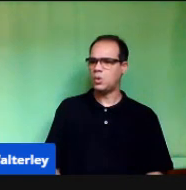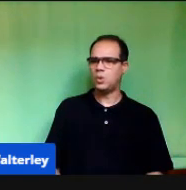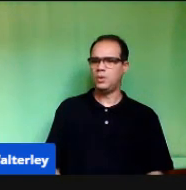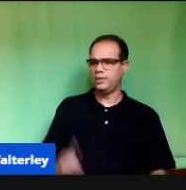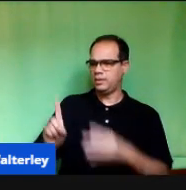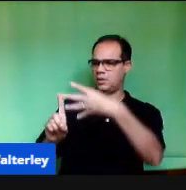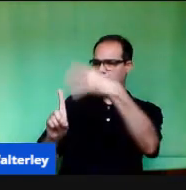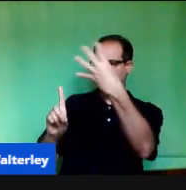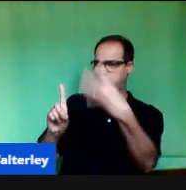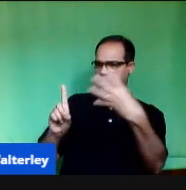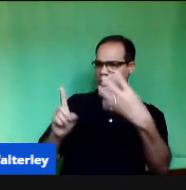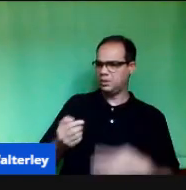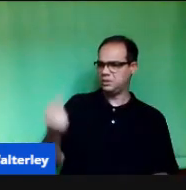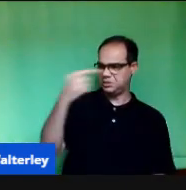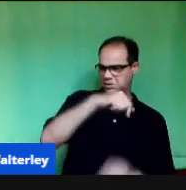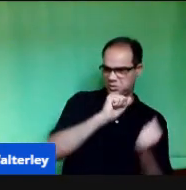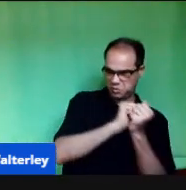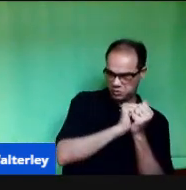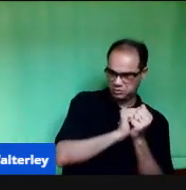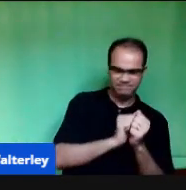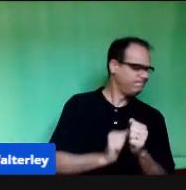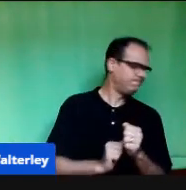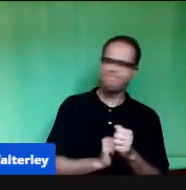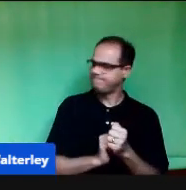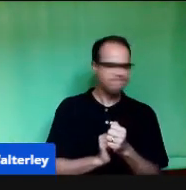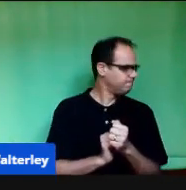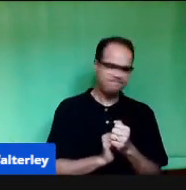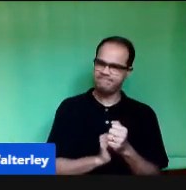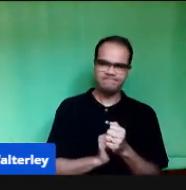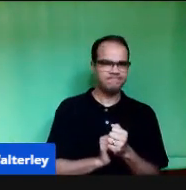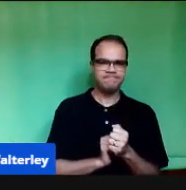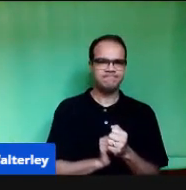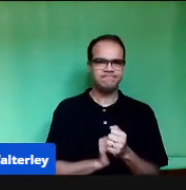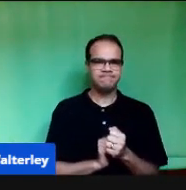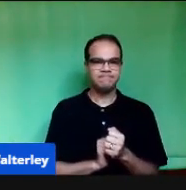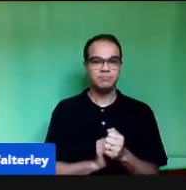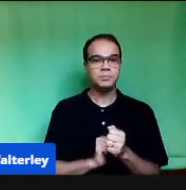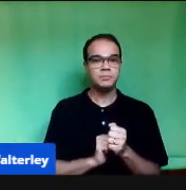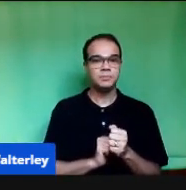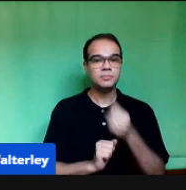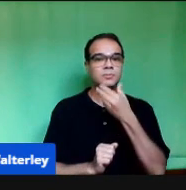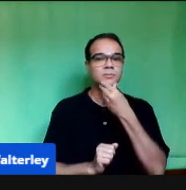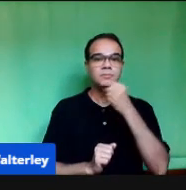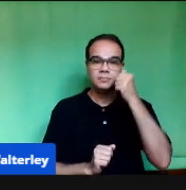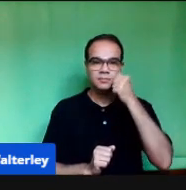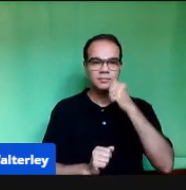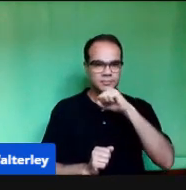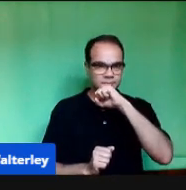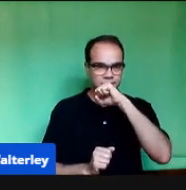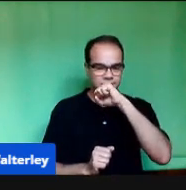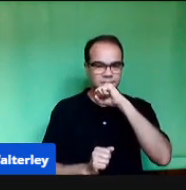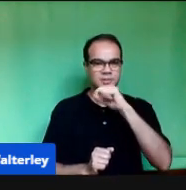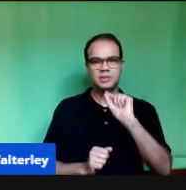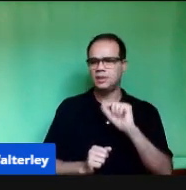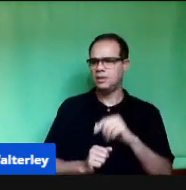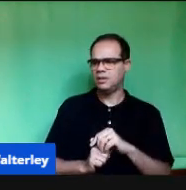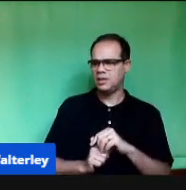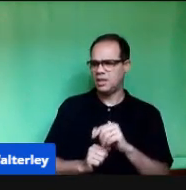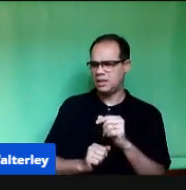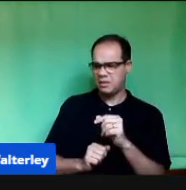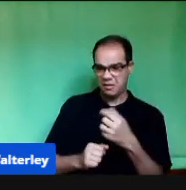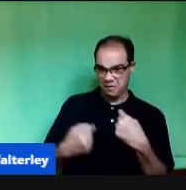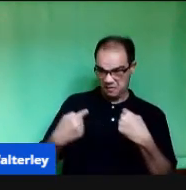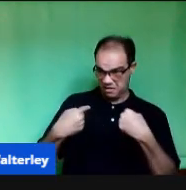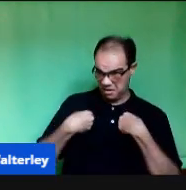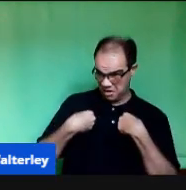colega de classe. 35% dos pais consideravam que não queriam que seus filhos